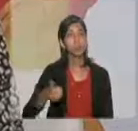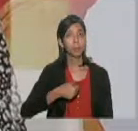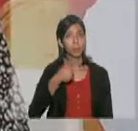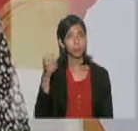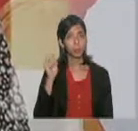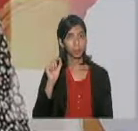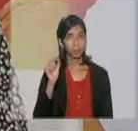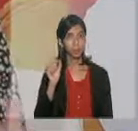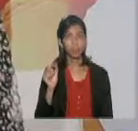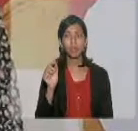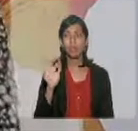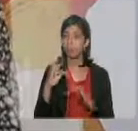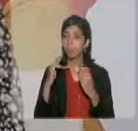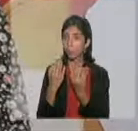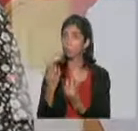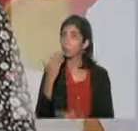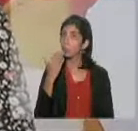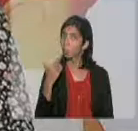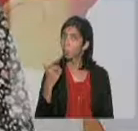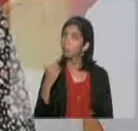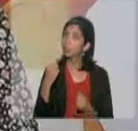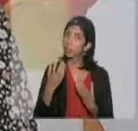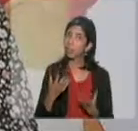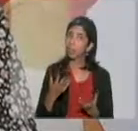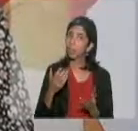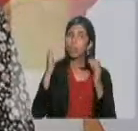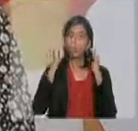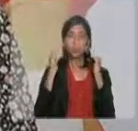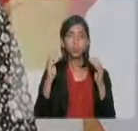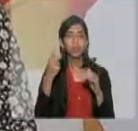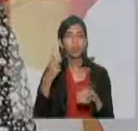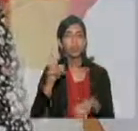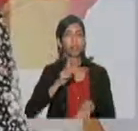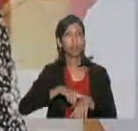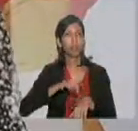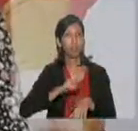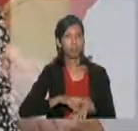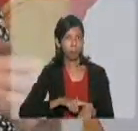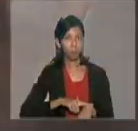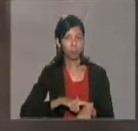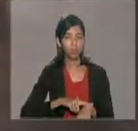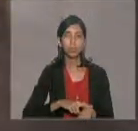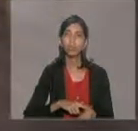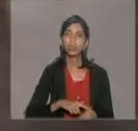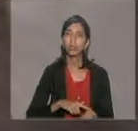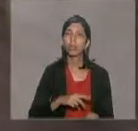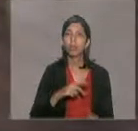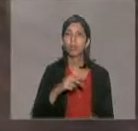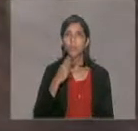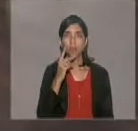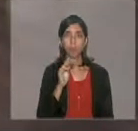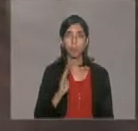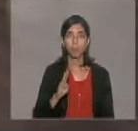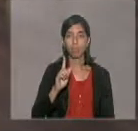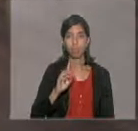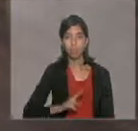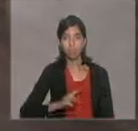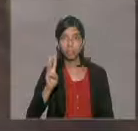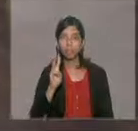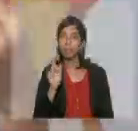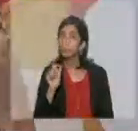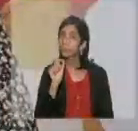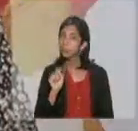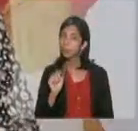que você ofereça quando a família for comer, tentar... Respeitar mesmo os horários, né? A gente vai falar de BLW, falando de